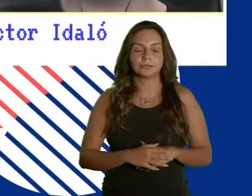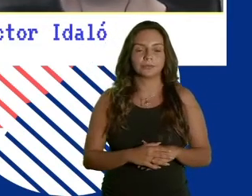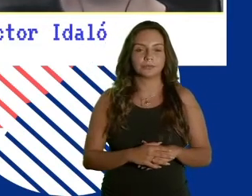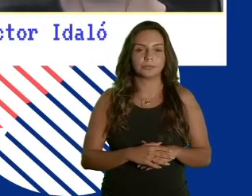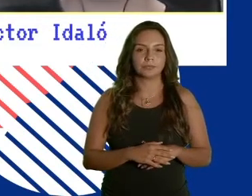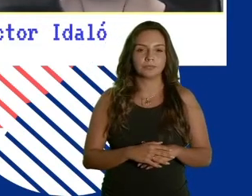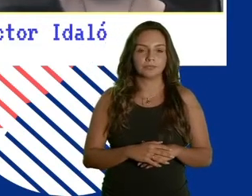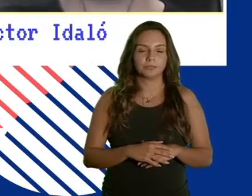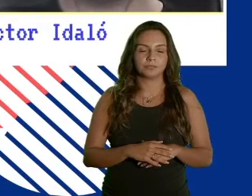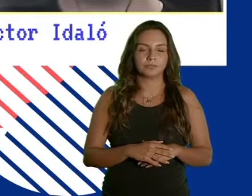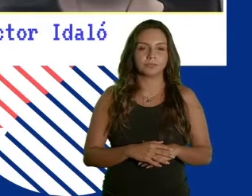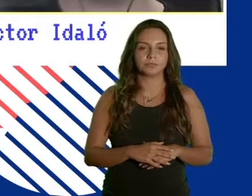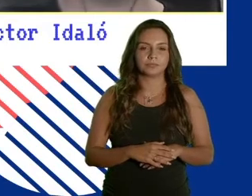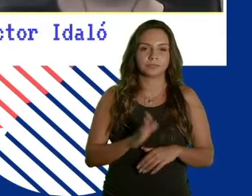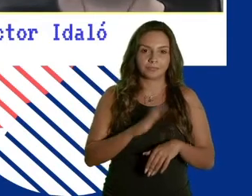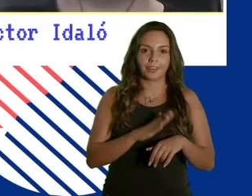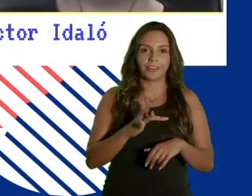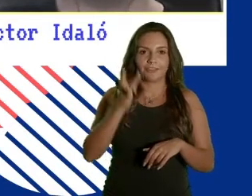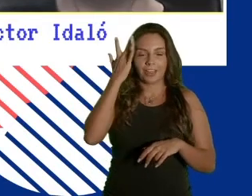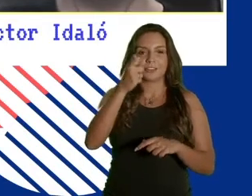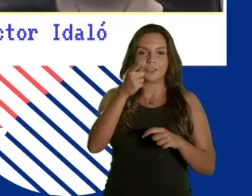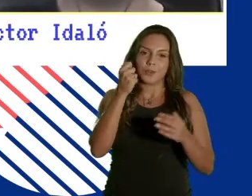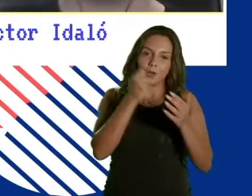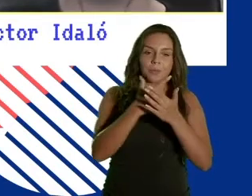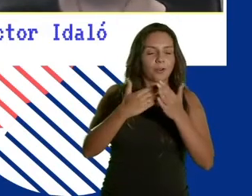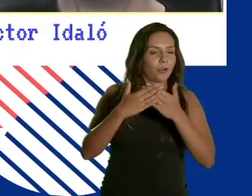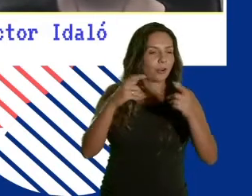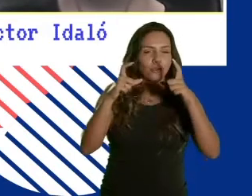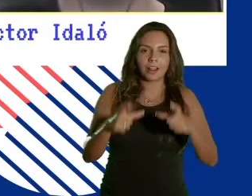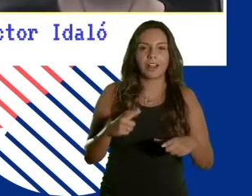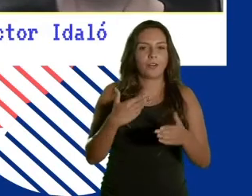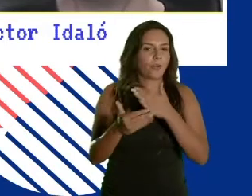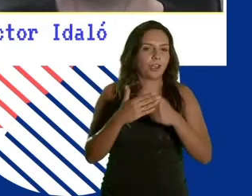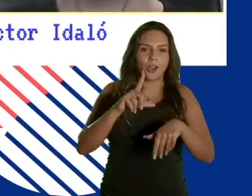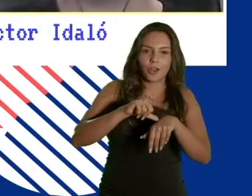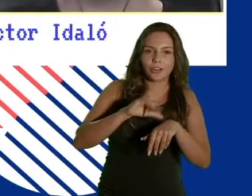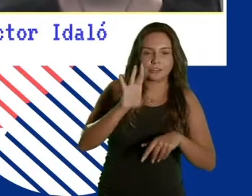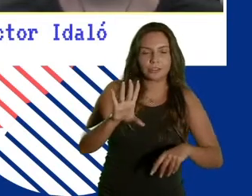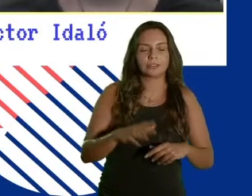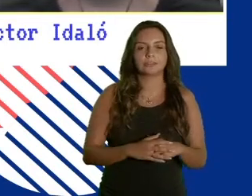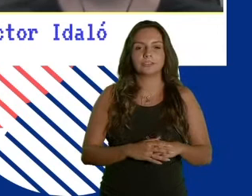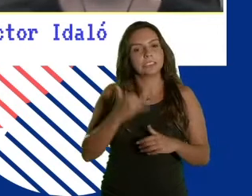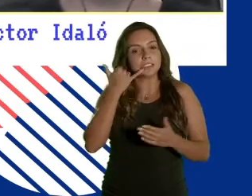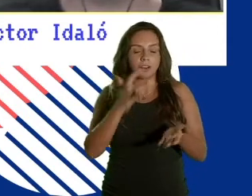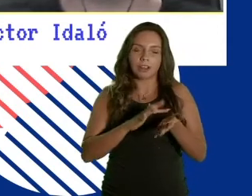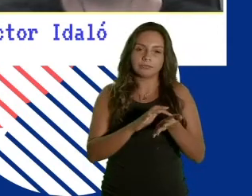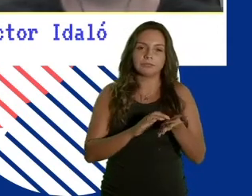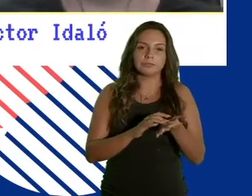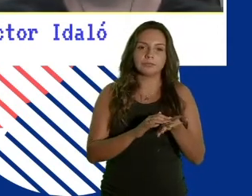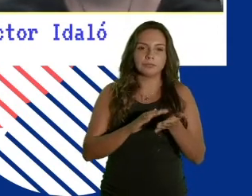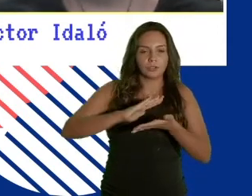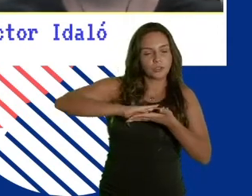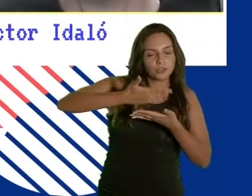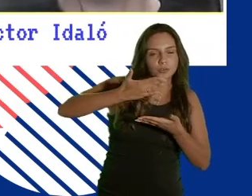nessa época, é mais prático, você pode consumir em qualquer lugar, a qualquer hora, só basta um celular, um notebook,